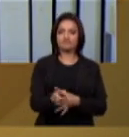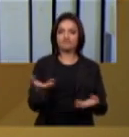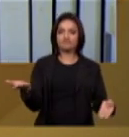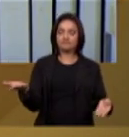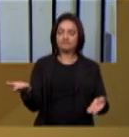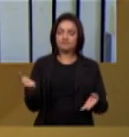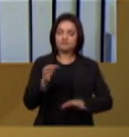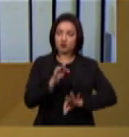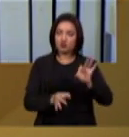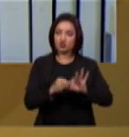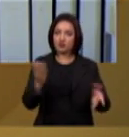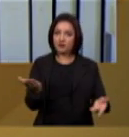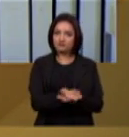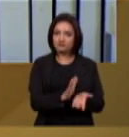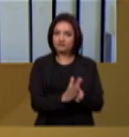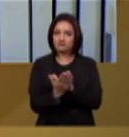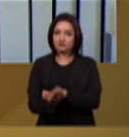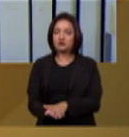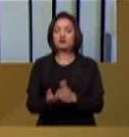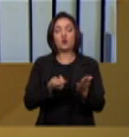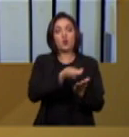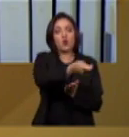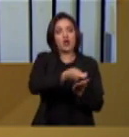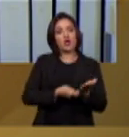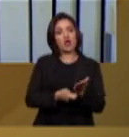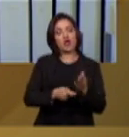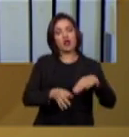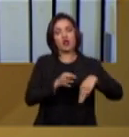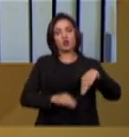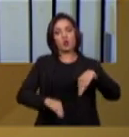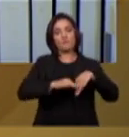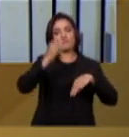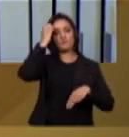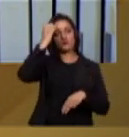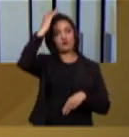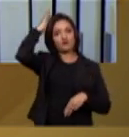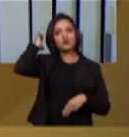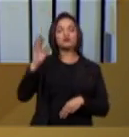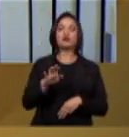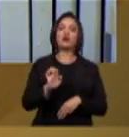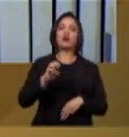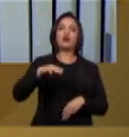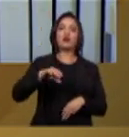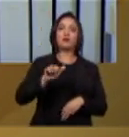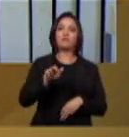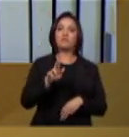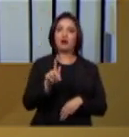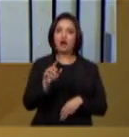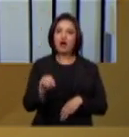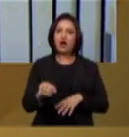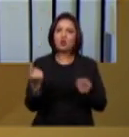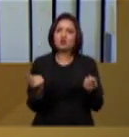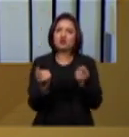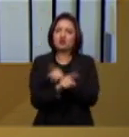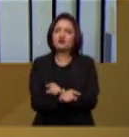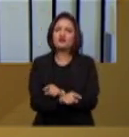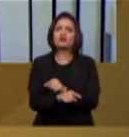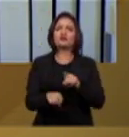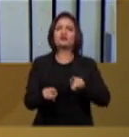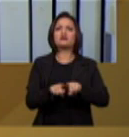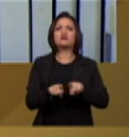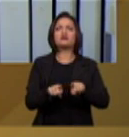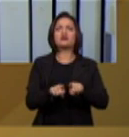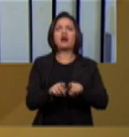julgamento, de relatoria do ministro Luiz Fux, apregou embargos de divergência nos embargos de declaração, no